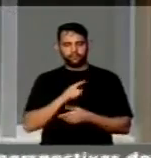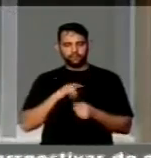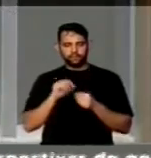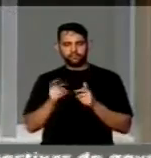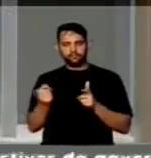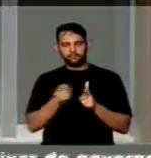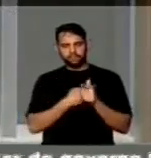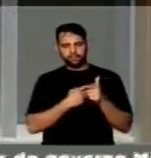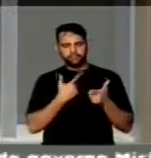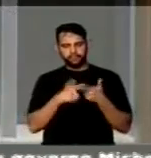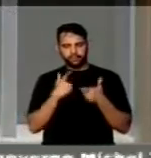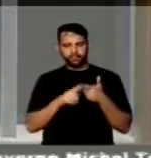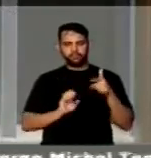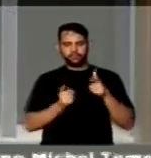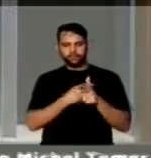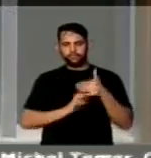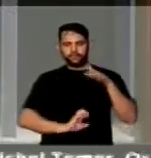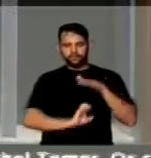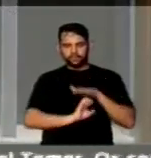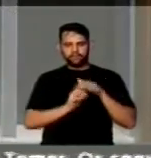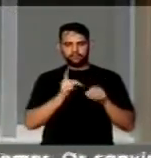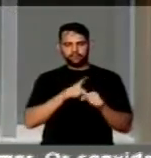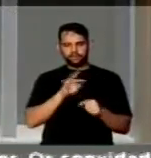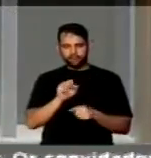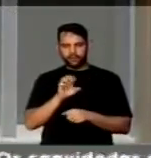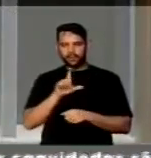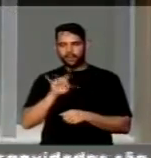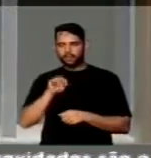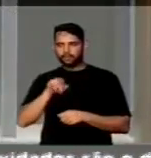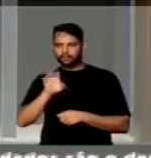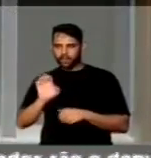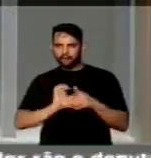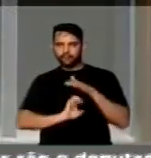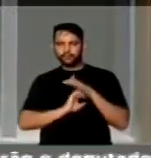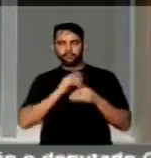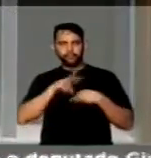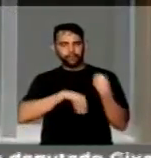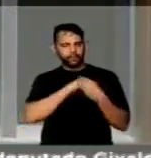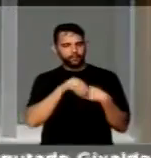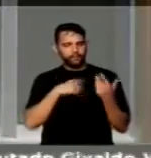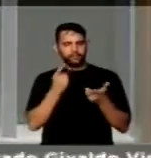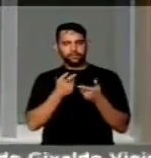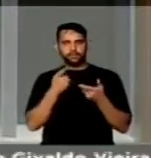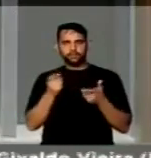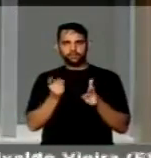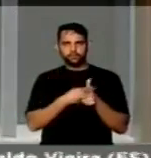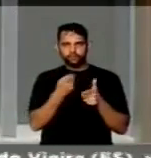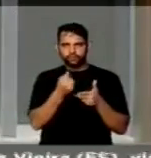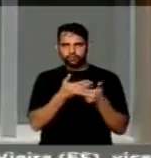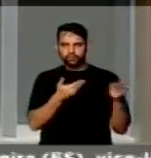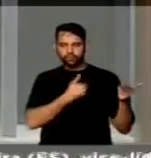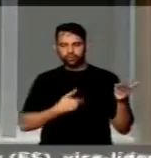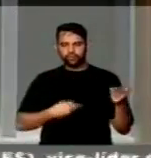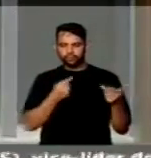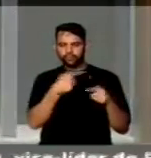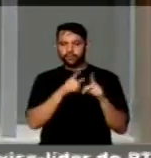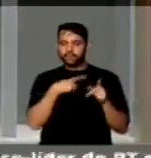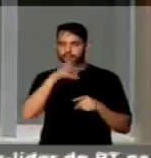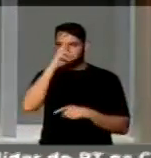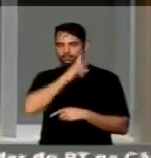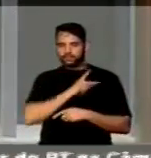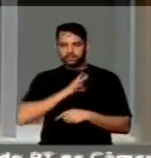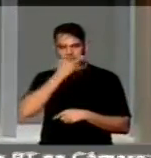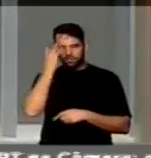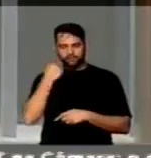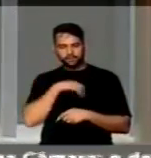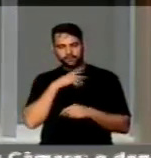falência da Petrobras, que levou à falência da Eletrobras, que levou ao caos nas contas públicas. Mas eu disse, senhor presidente, que aqueles